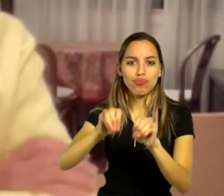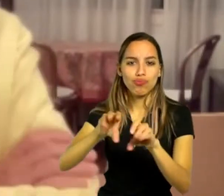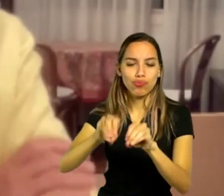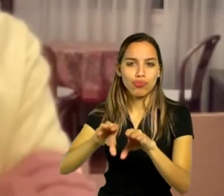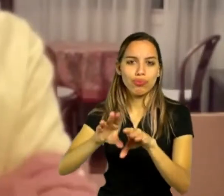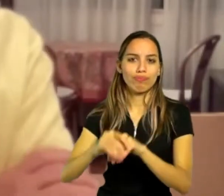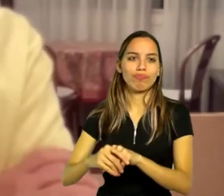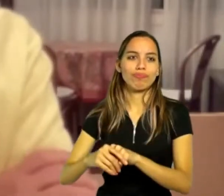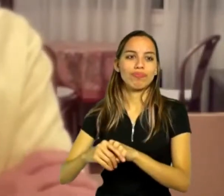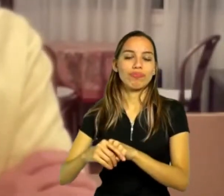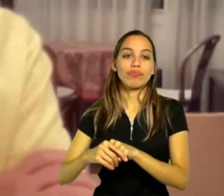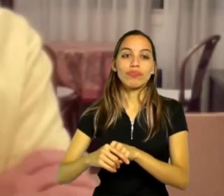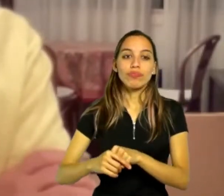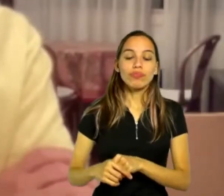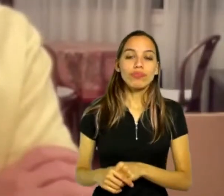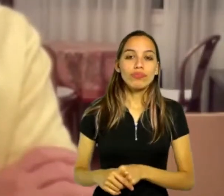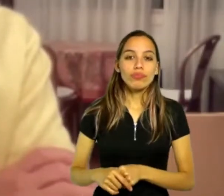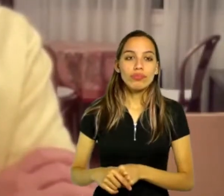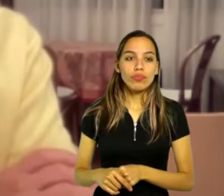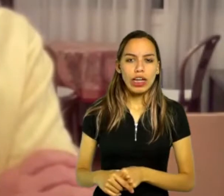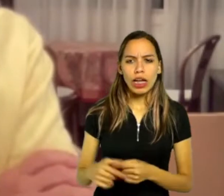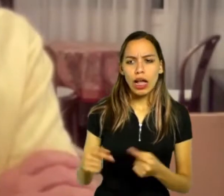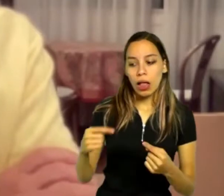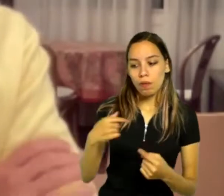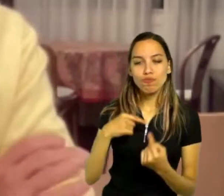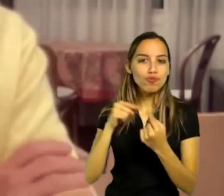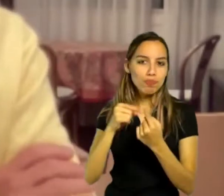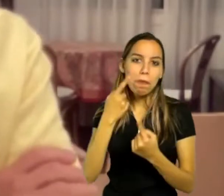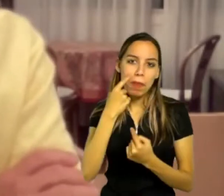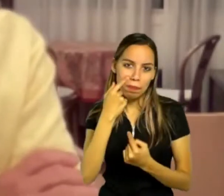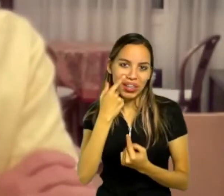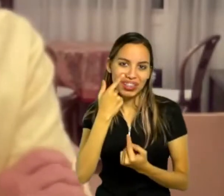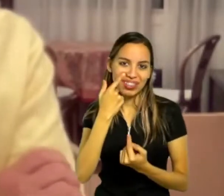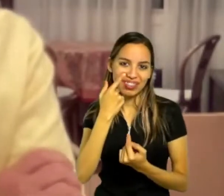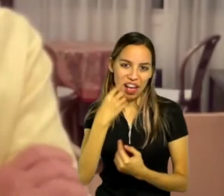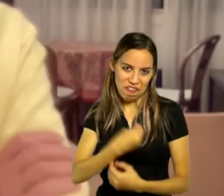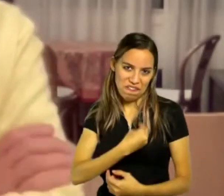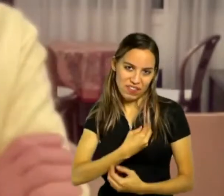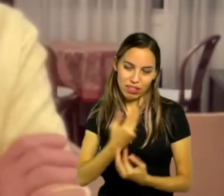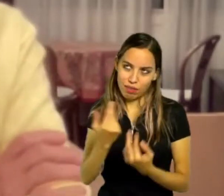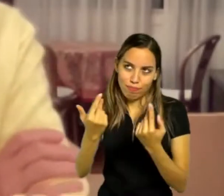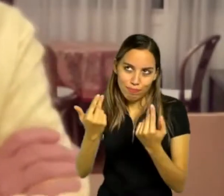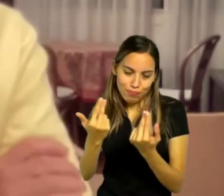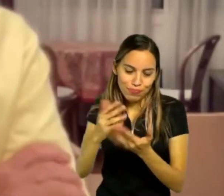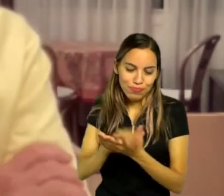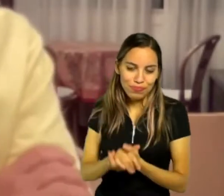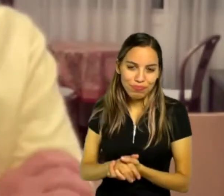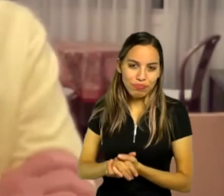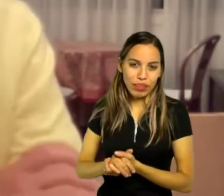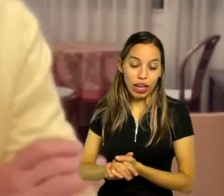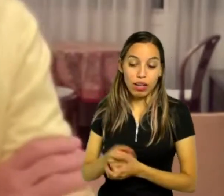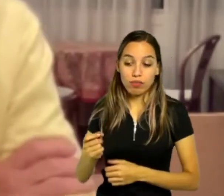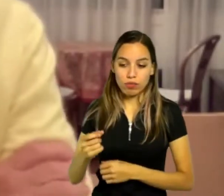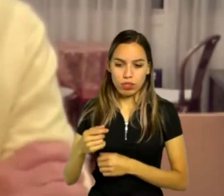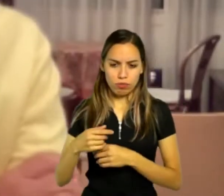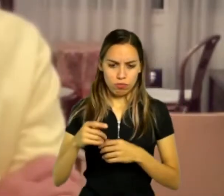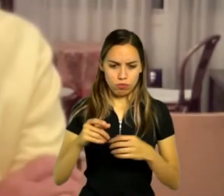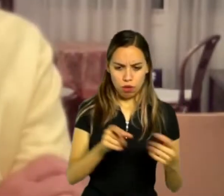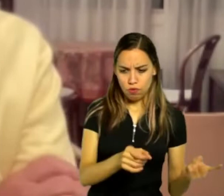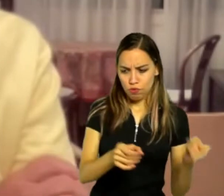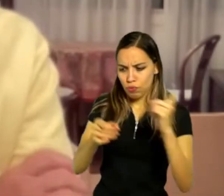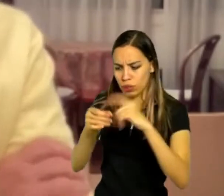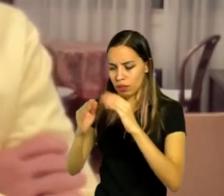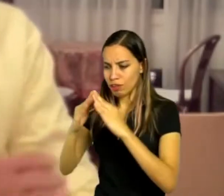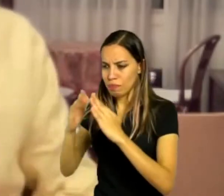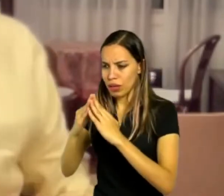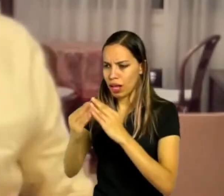pai levou, né? E aí chegava em casa, dormia, comia alguma coisa